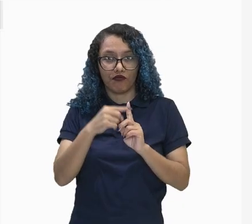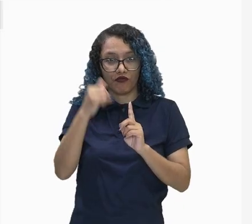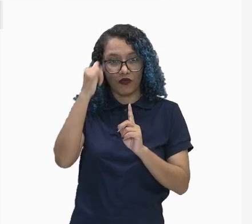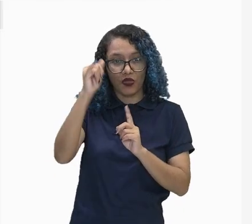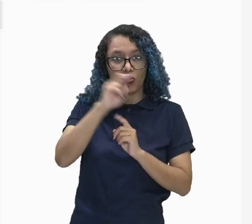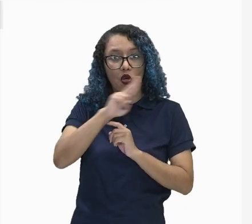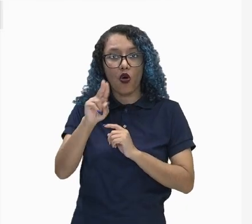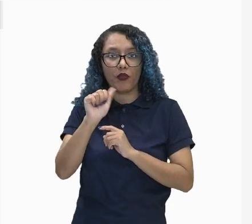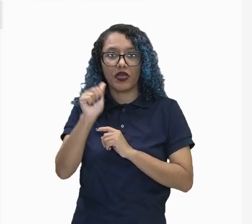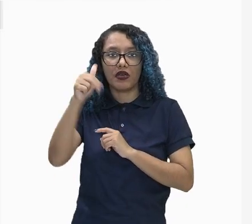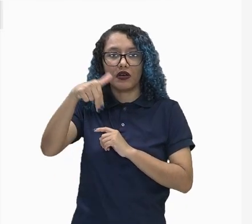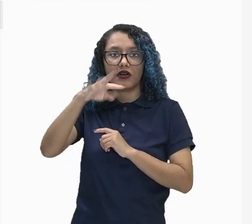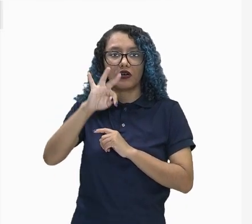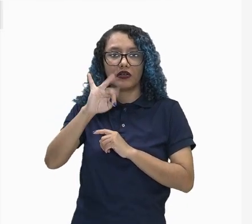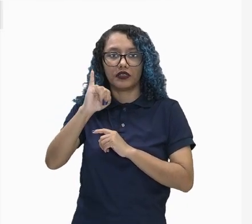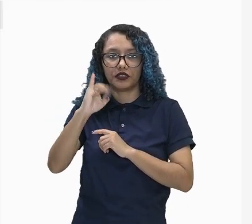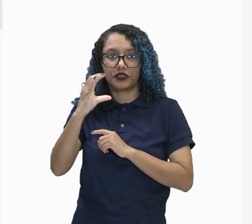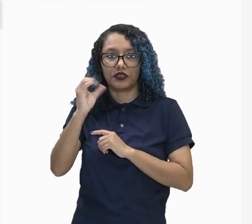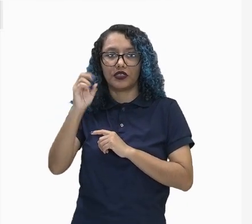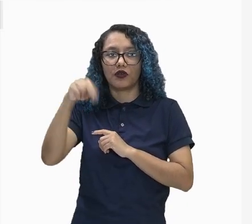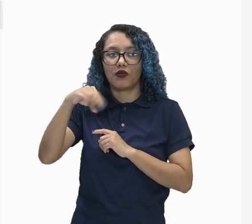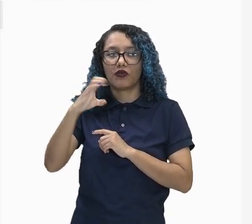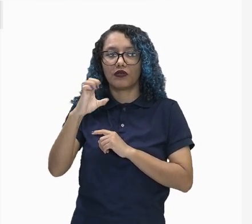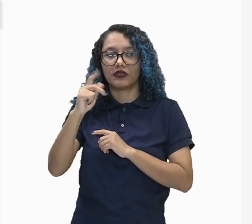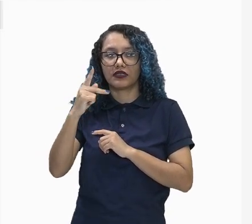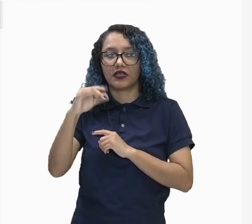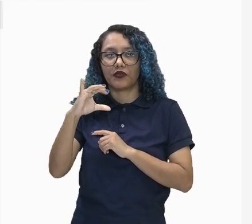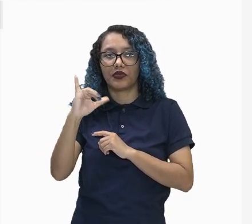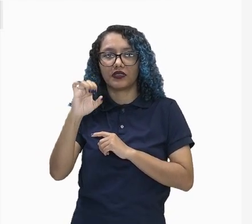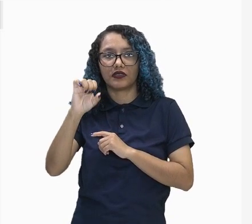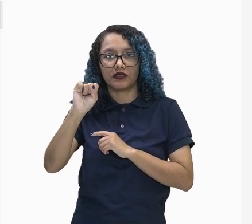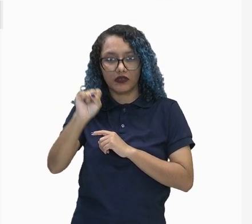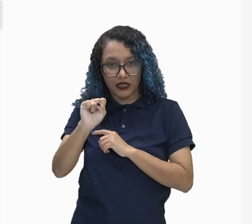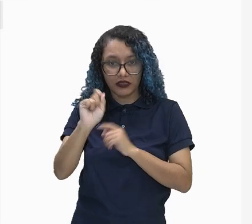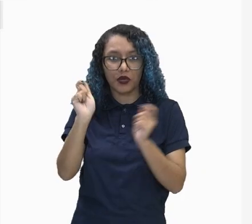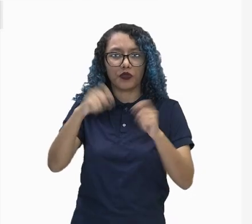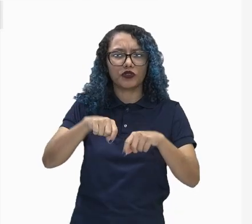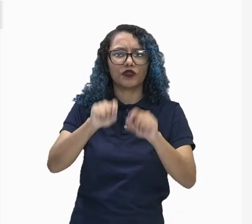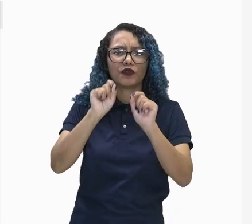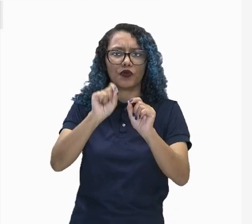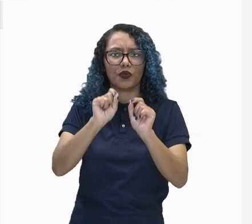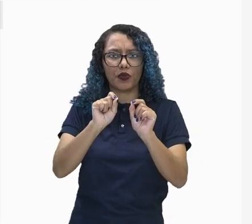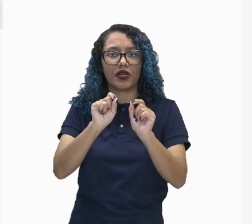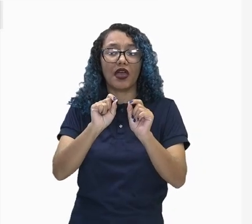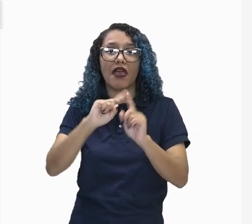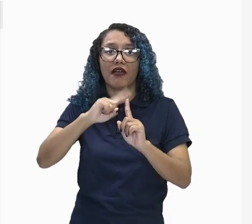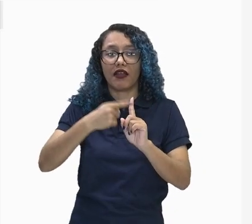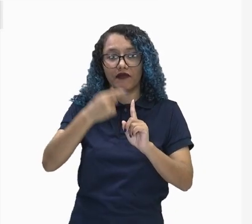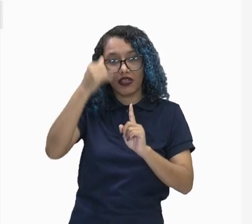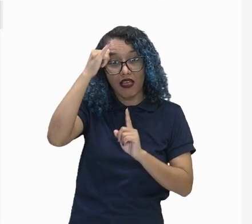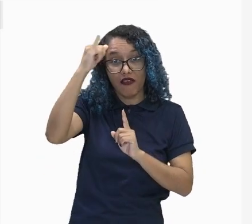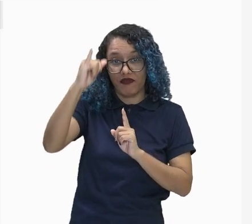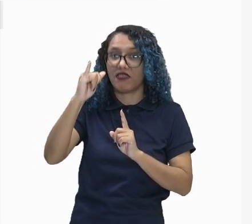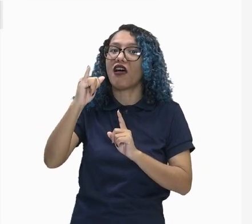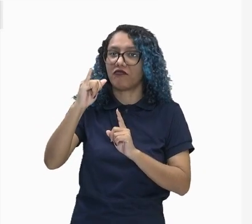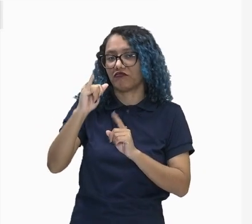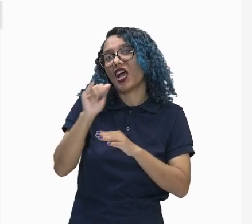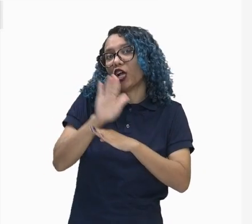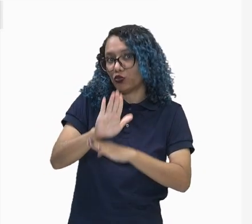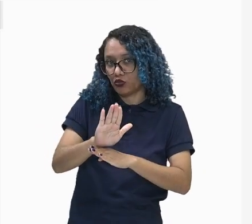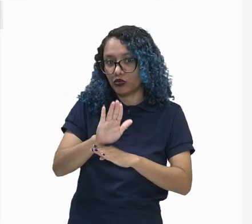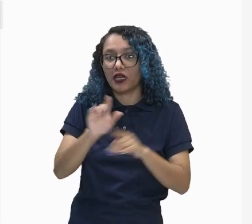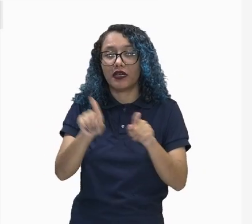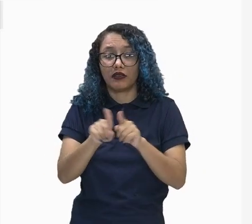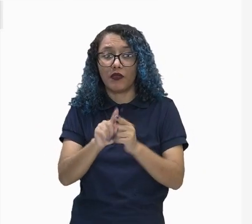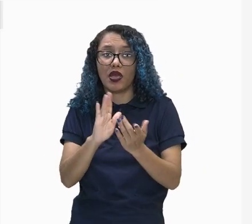anticoncepcionais. São métodos ou técnicas que podem ajudar a evitar a gravidez. Além disso, alguns